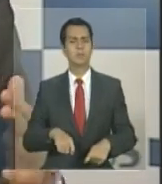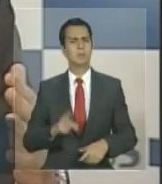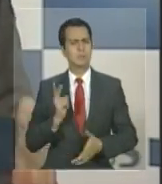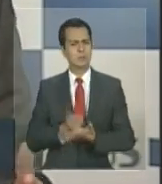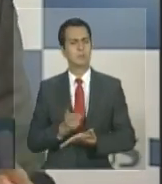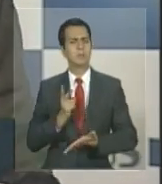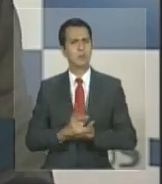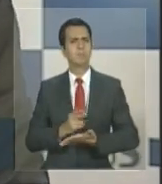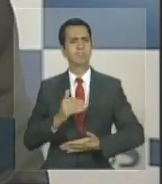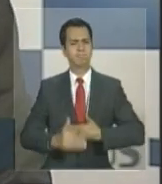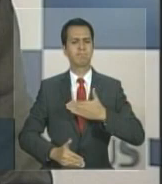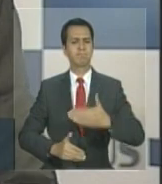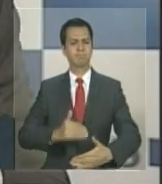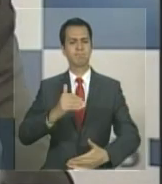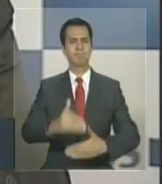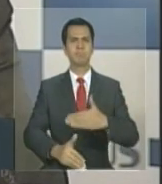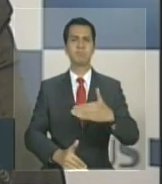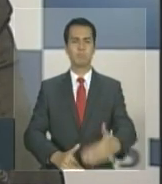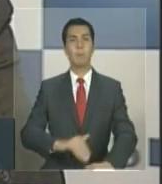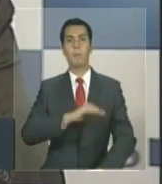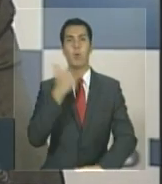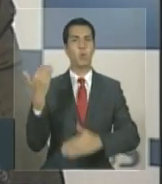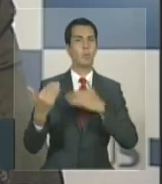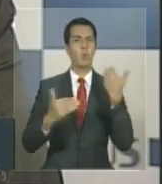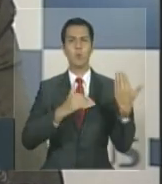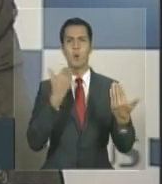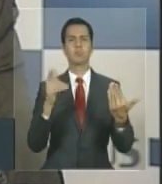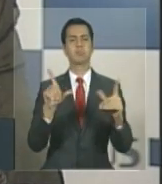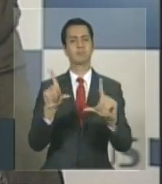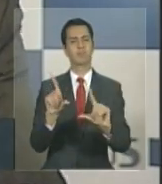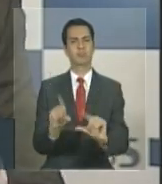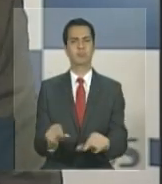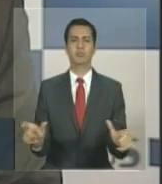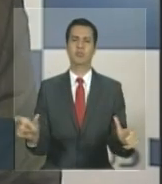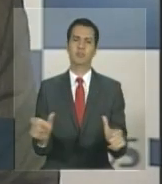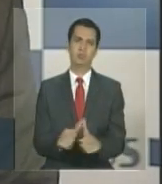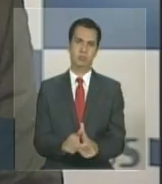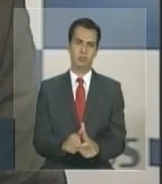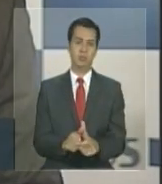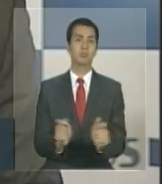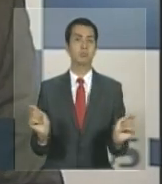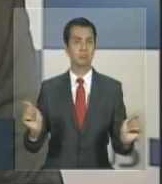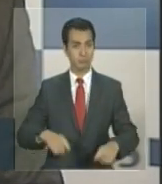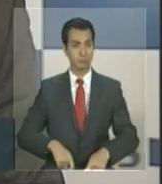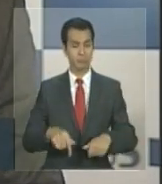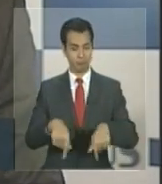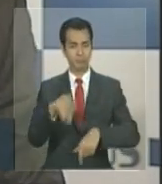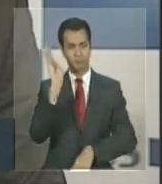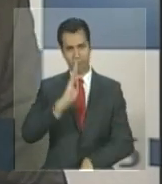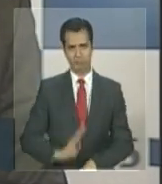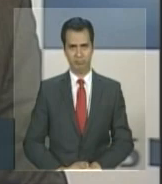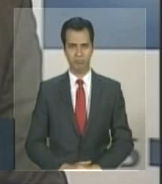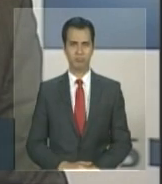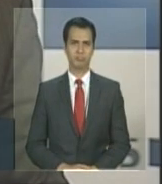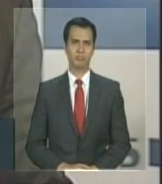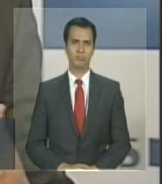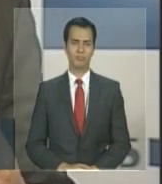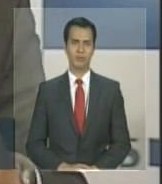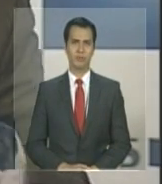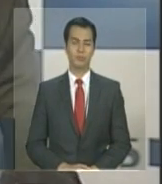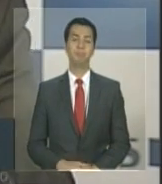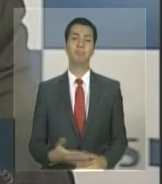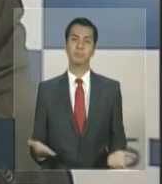mais os óbitos e os casos graves pela influenza, sobretudo H1N1, no nosso país. E, por